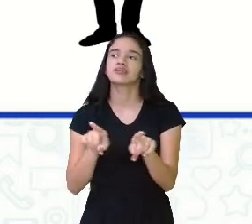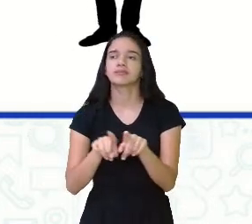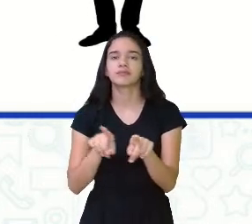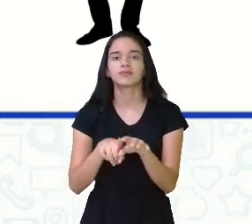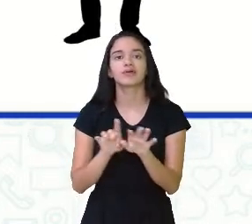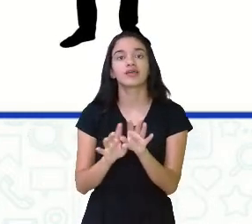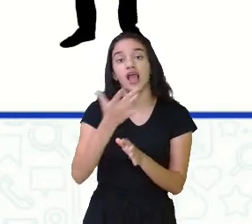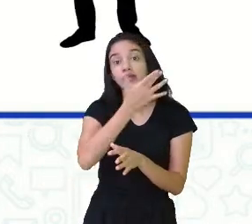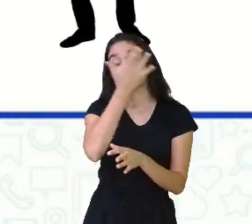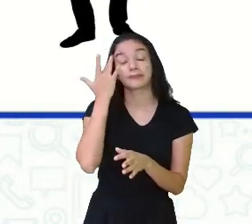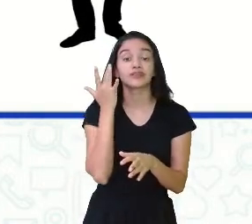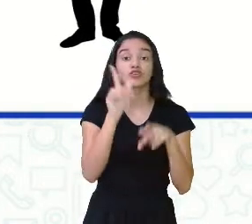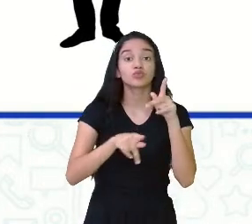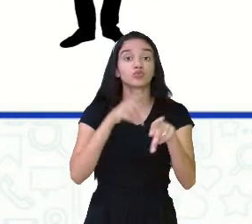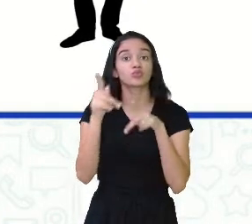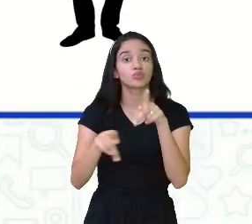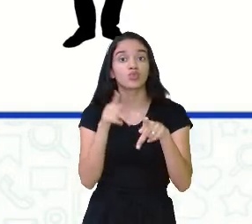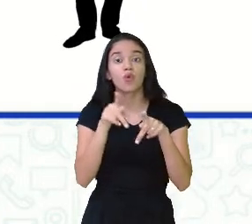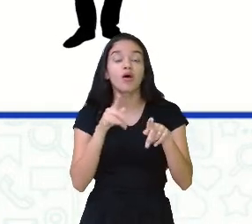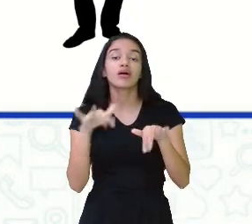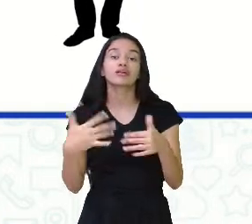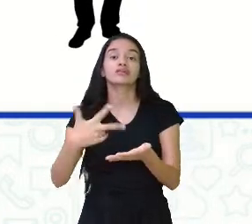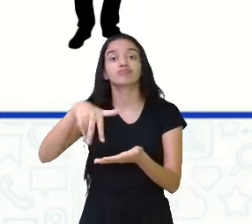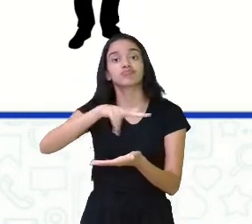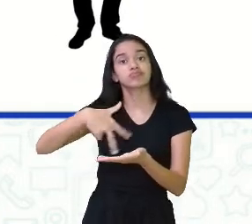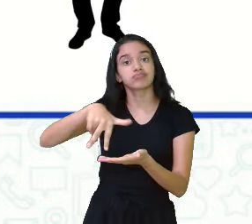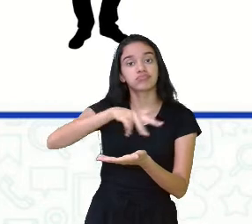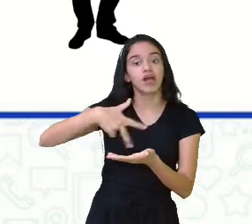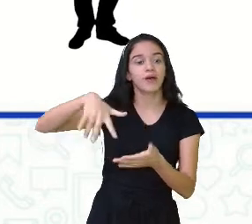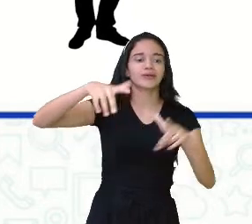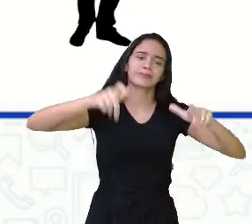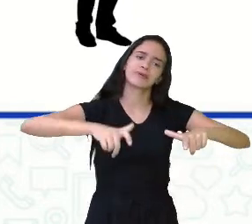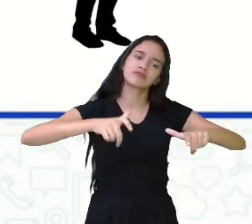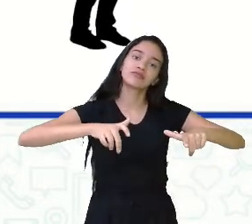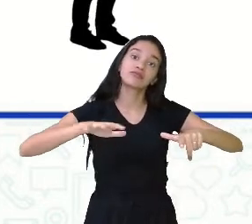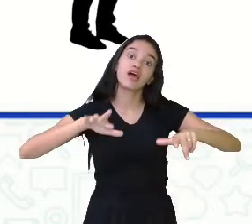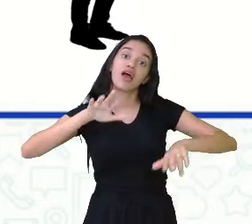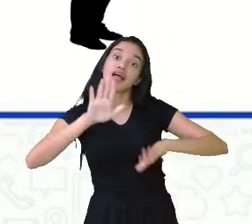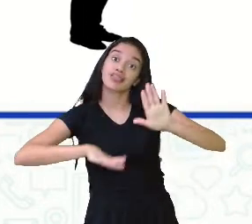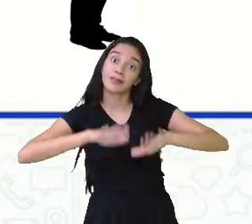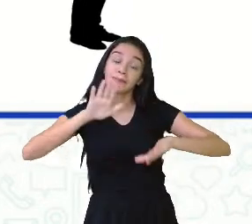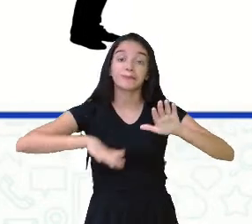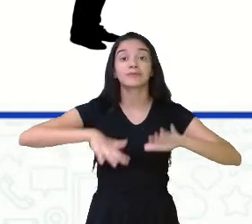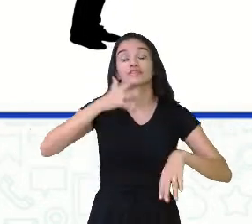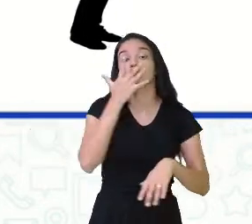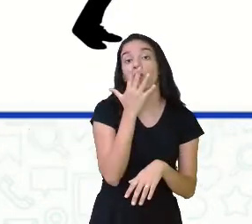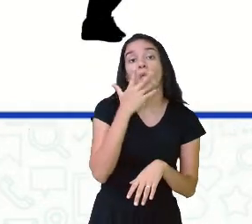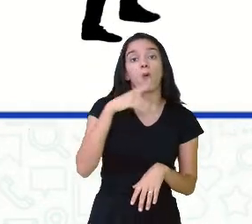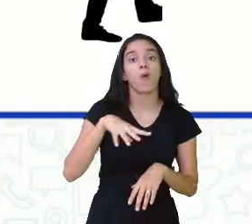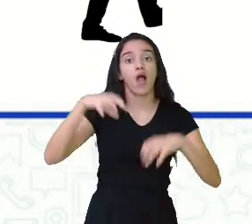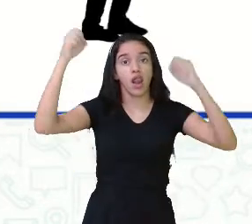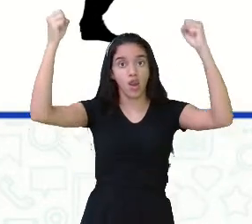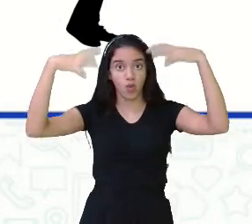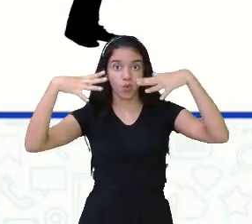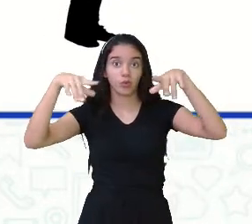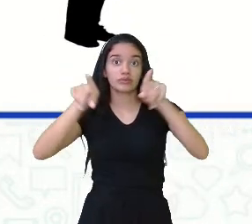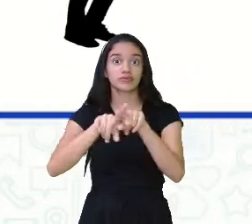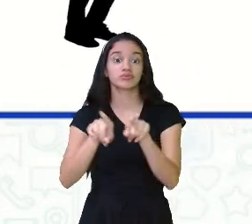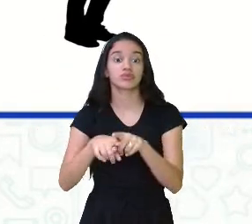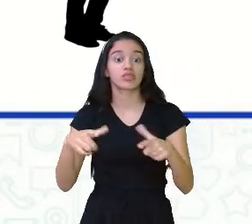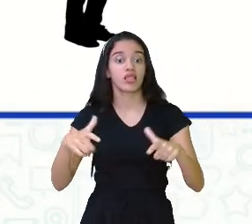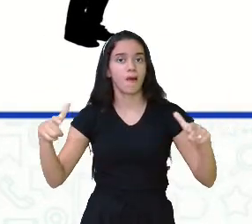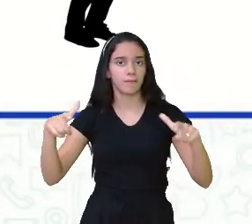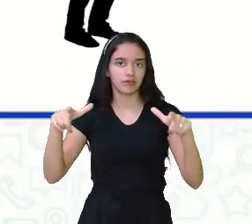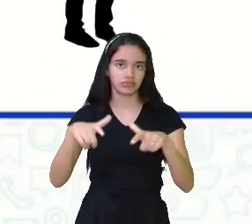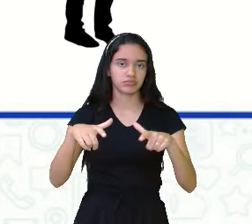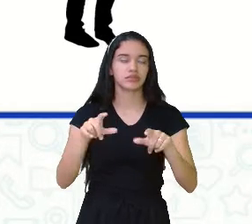do espectador e a ação dos dançarinos. O espaço pode variar em cor, luz, composição e tamanho. Os